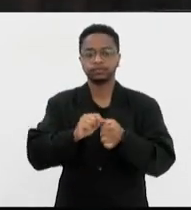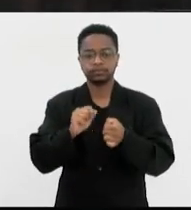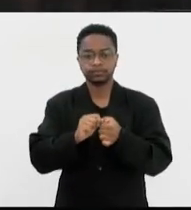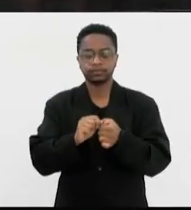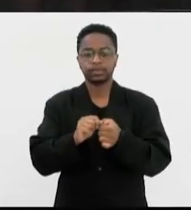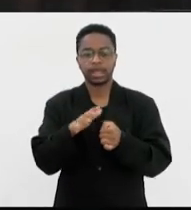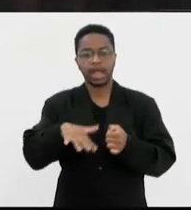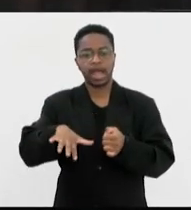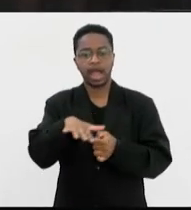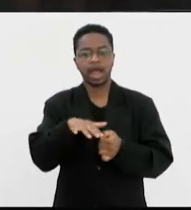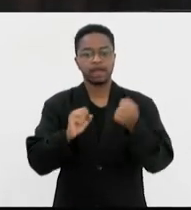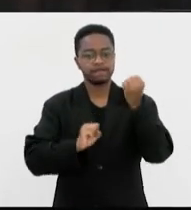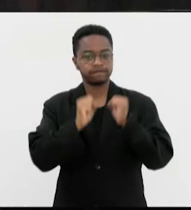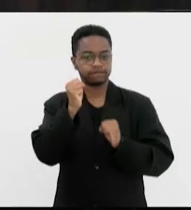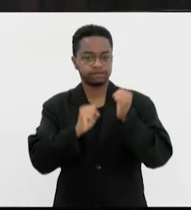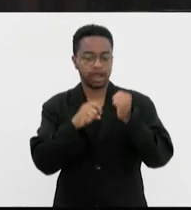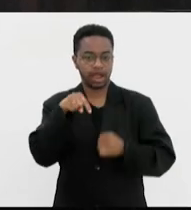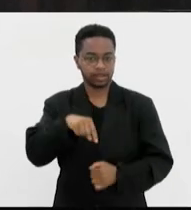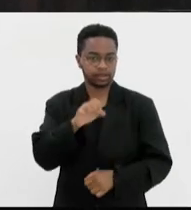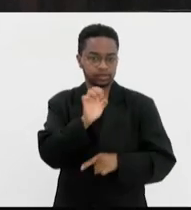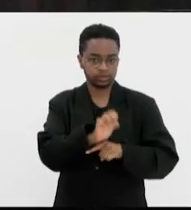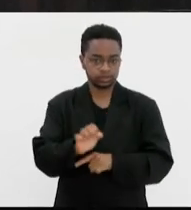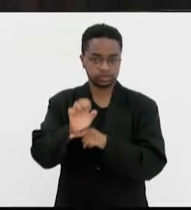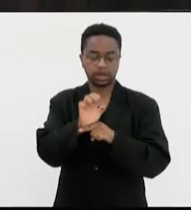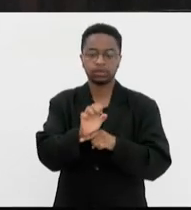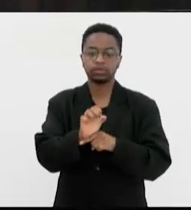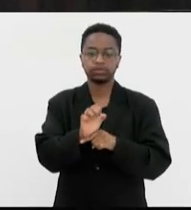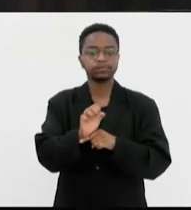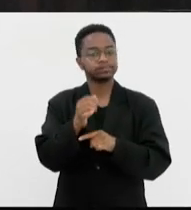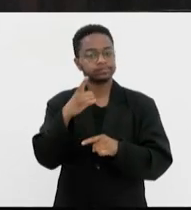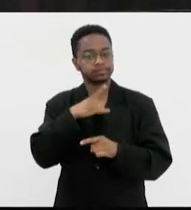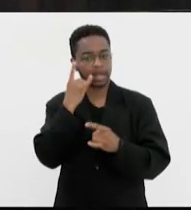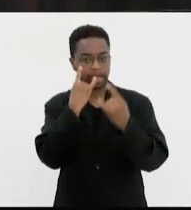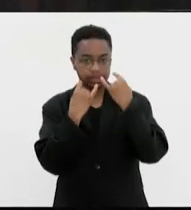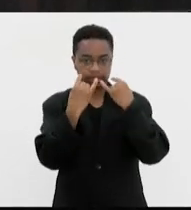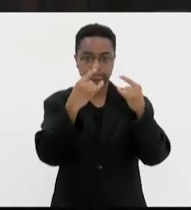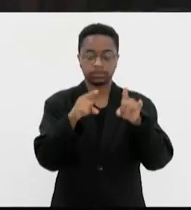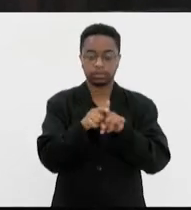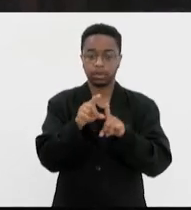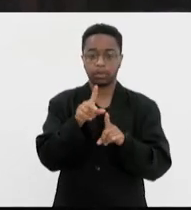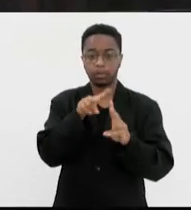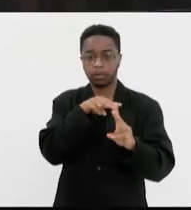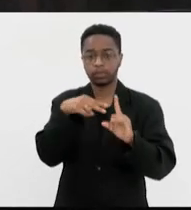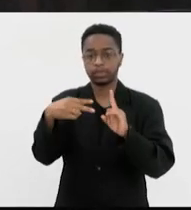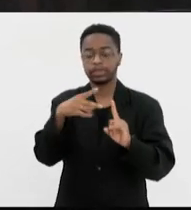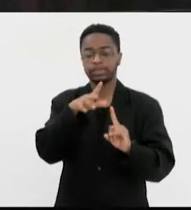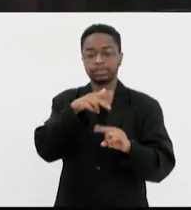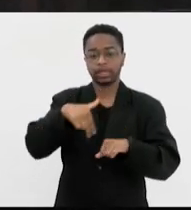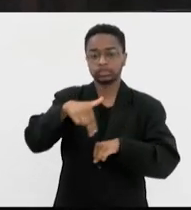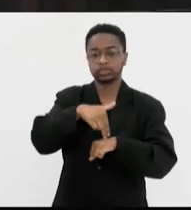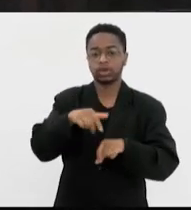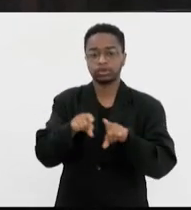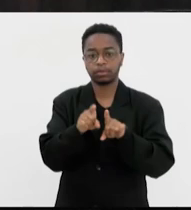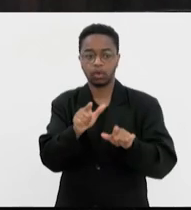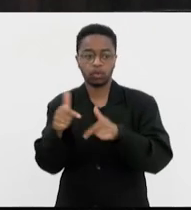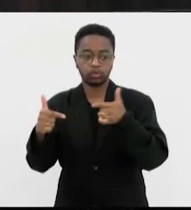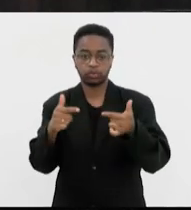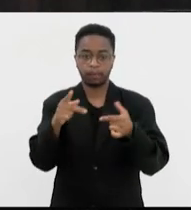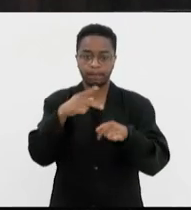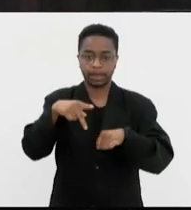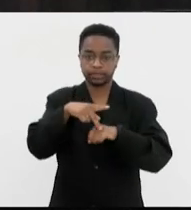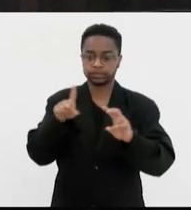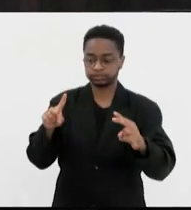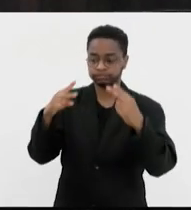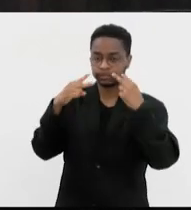das indústrias do nosso Estado atrativas, seja do ponto de vista nacional ou internacional. A gente sabe o quanto que